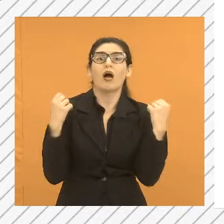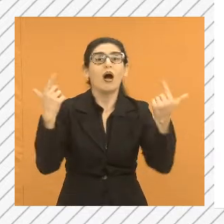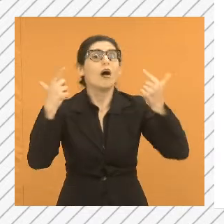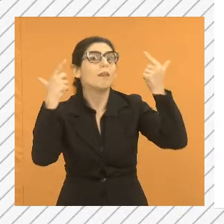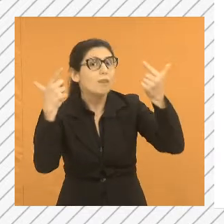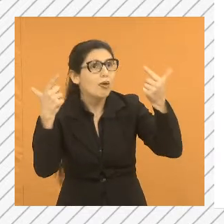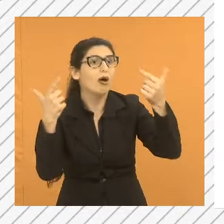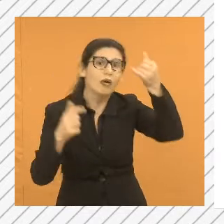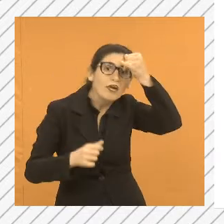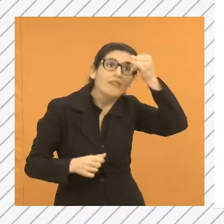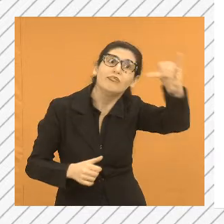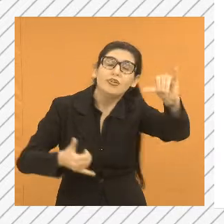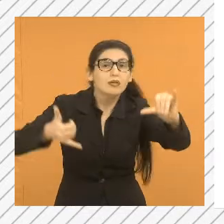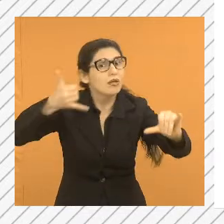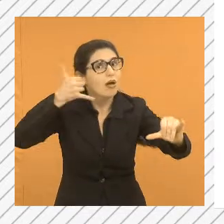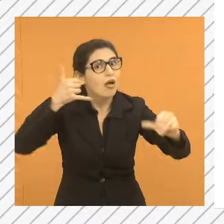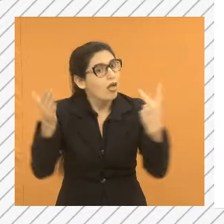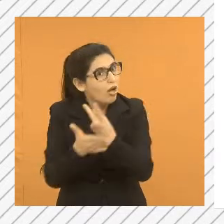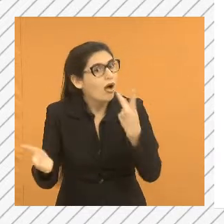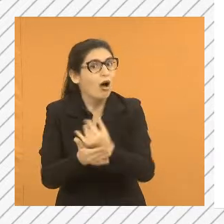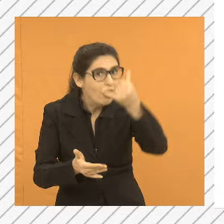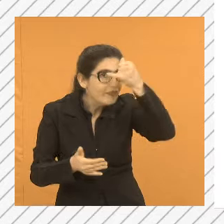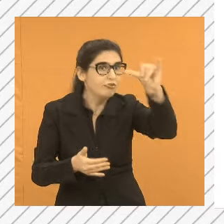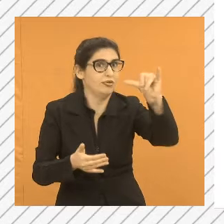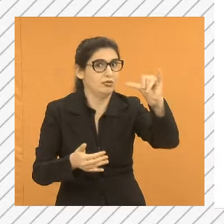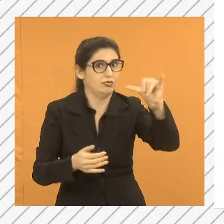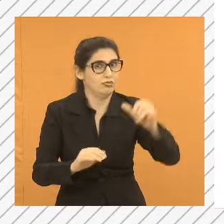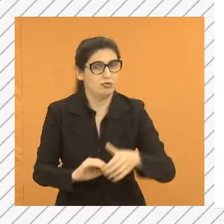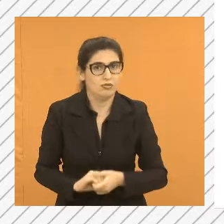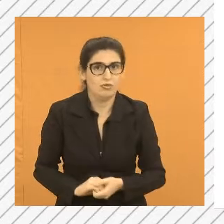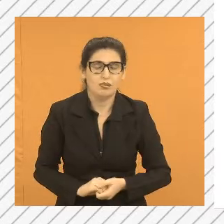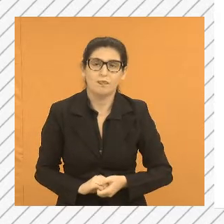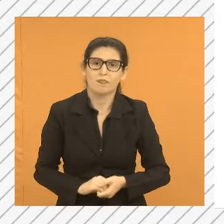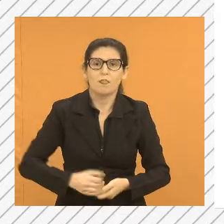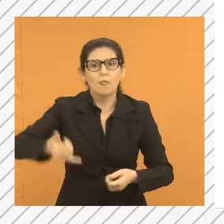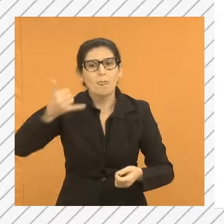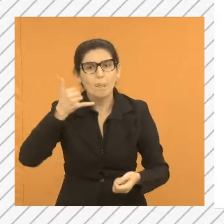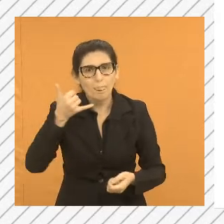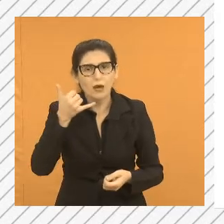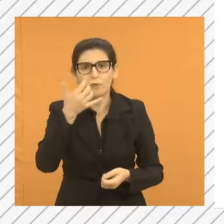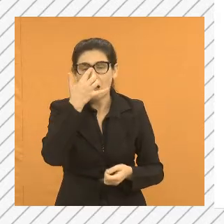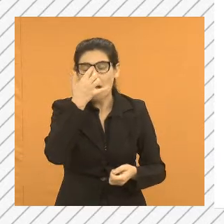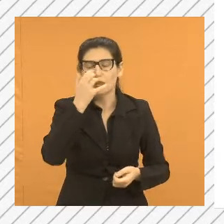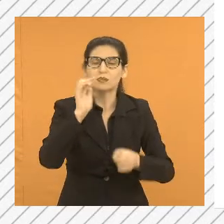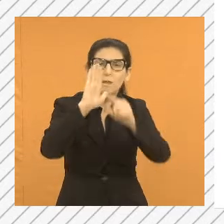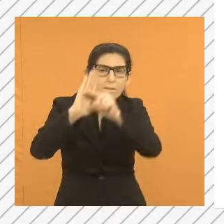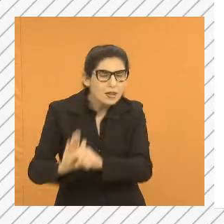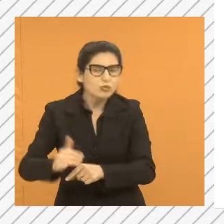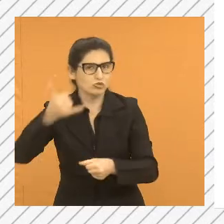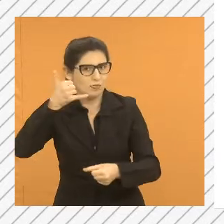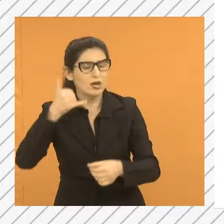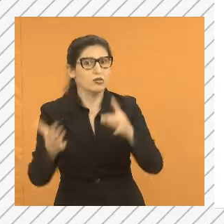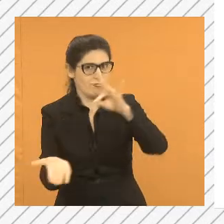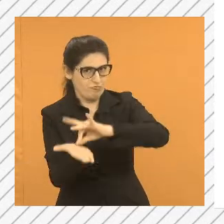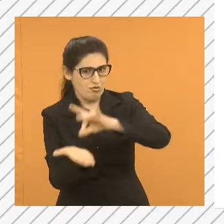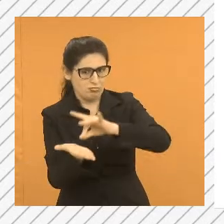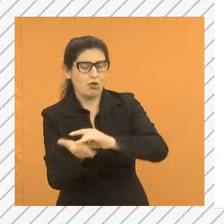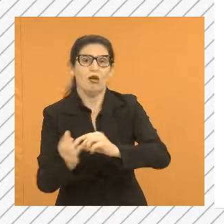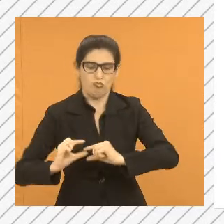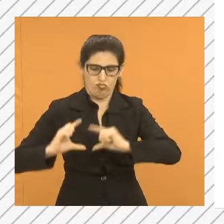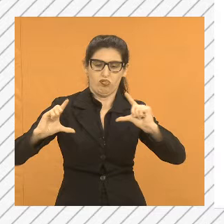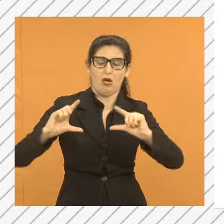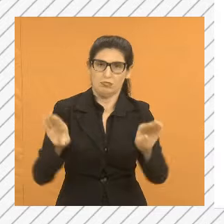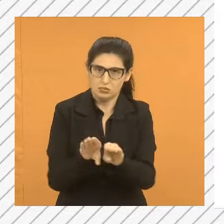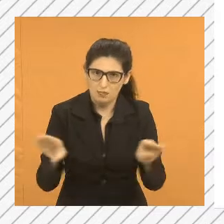para coibir esse tipo de ação. O número de chamadas de queda teve um aumento também, e em relação às chamadas